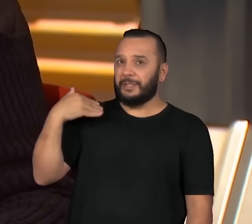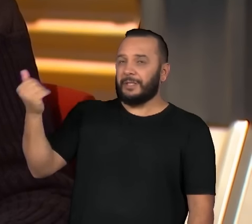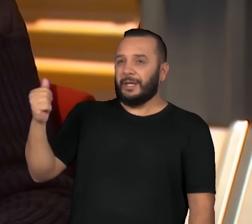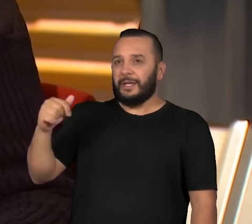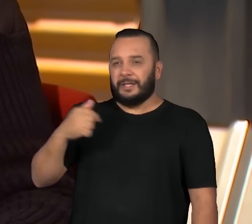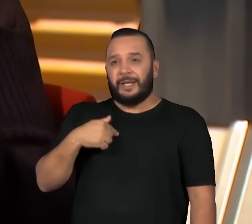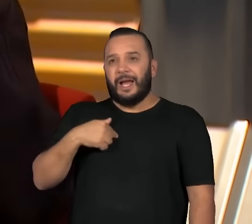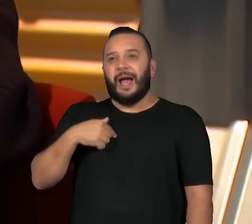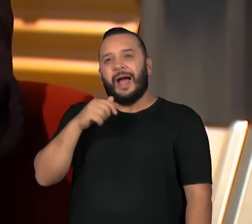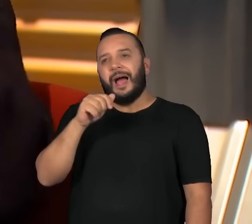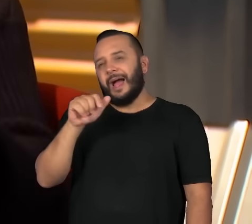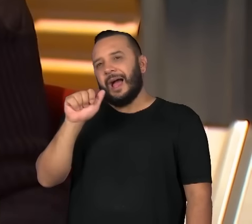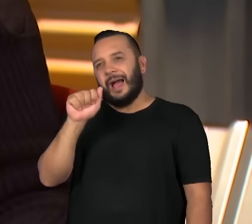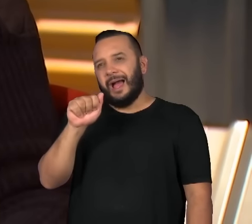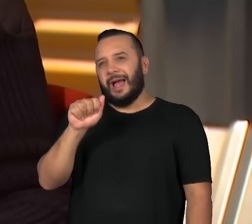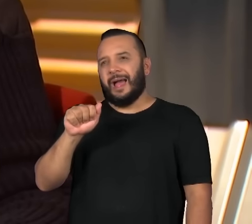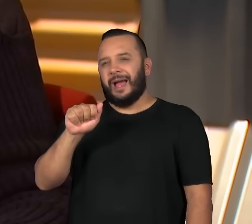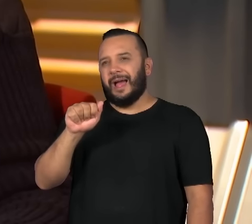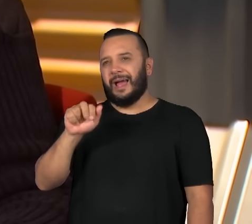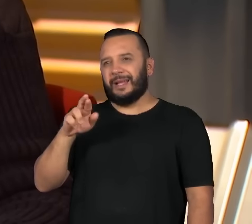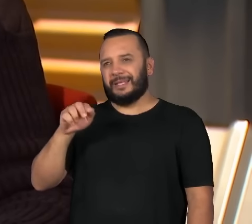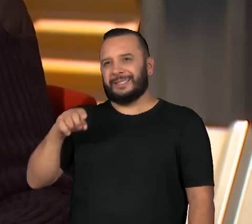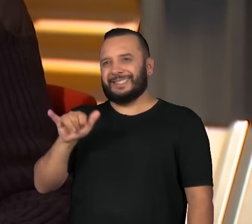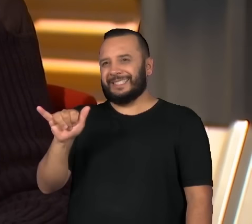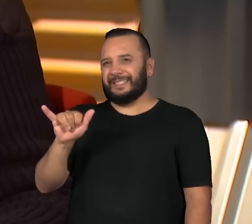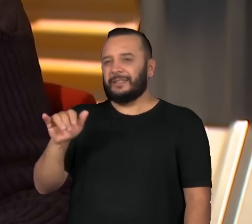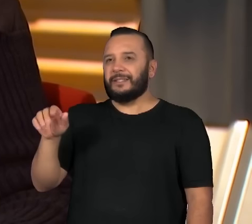Andy. Andy. Andy, você quer salada de batata?